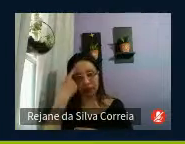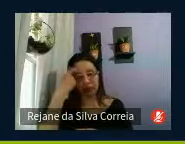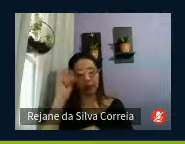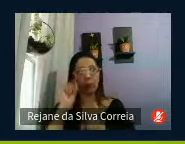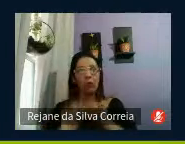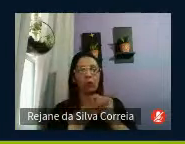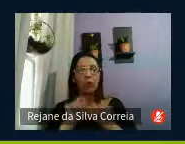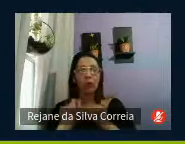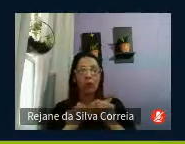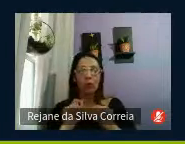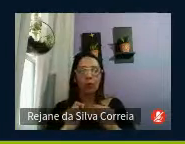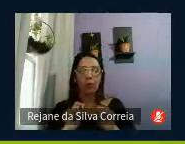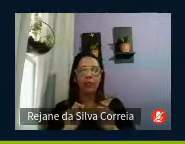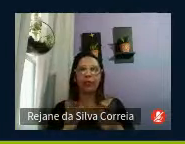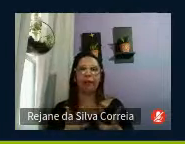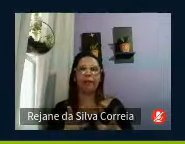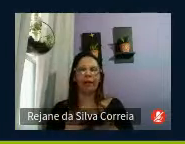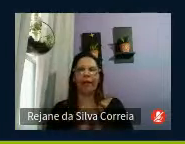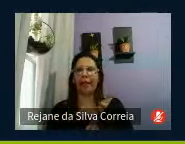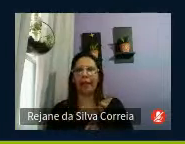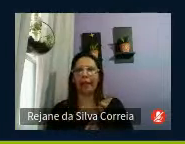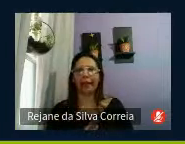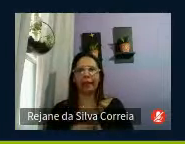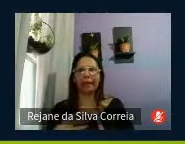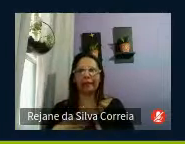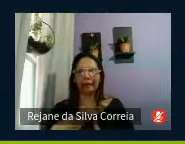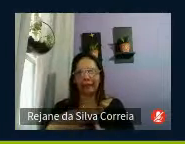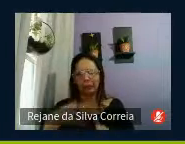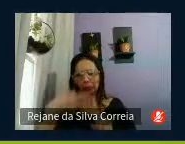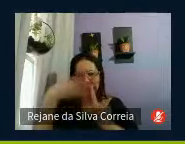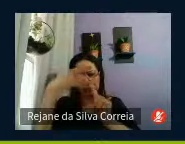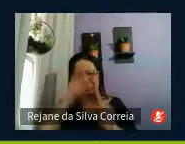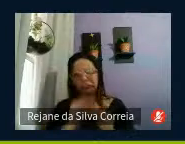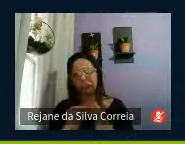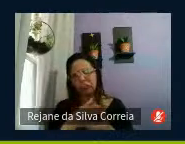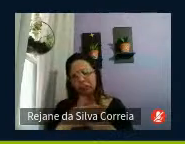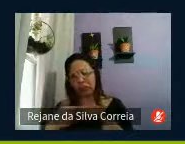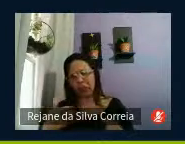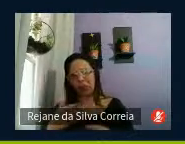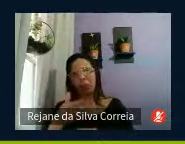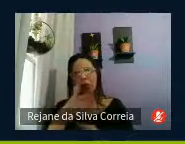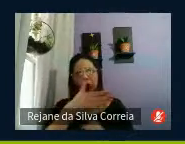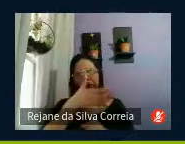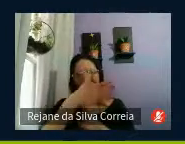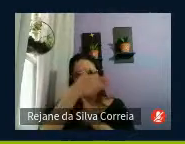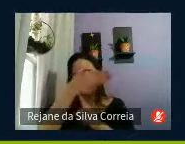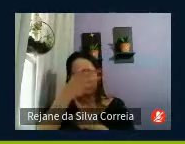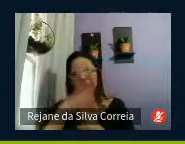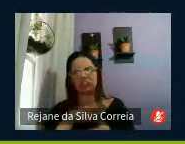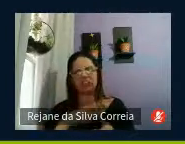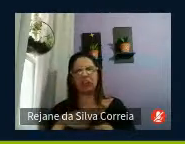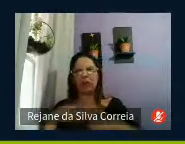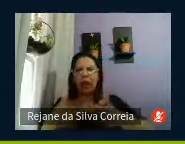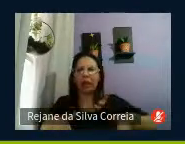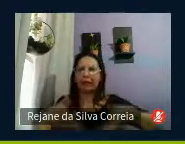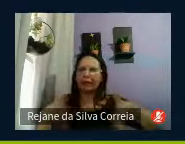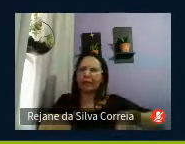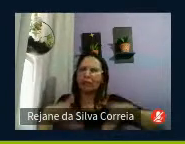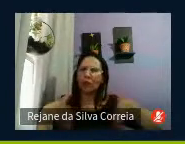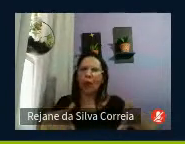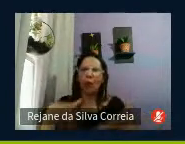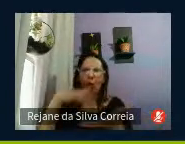adquirir equipamentos de tecnologias assistivas, né? Uma cadeira de roda, um globo